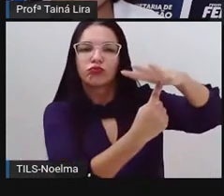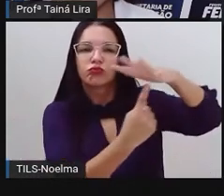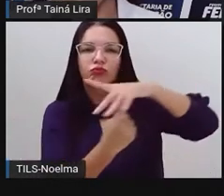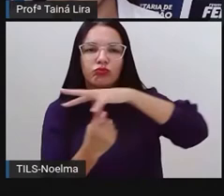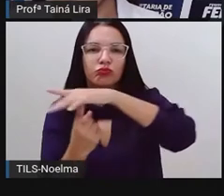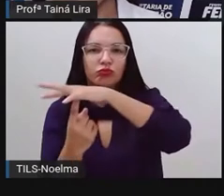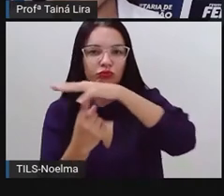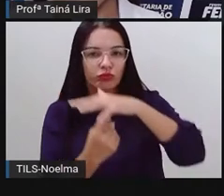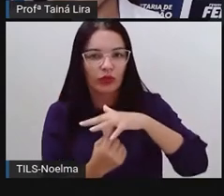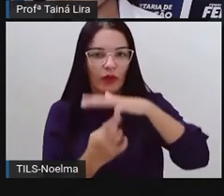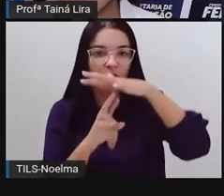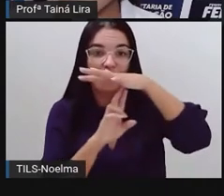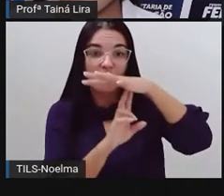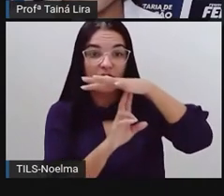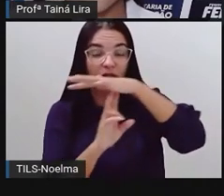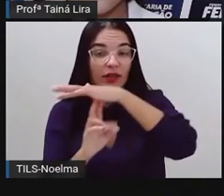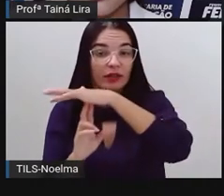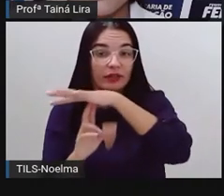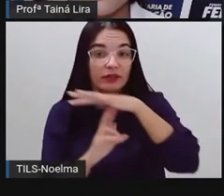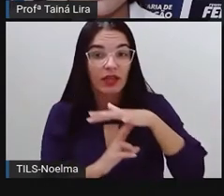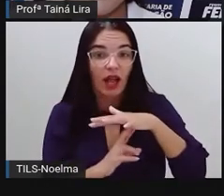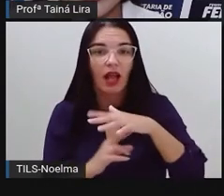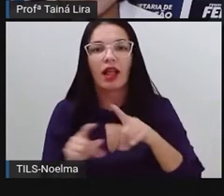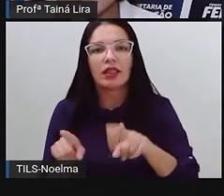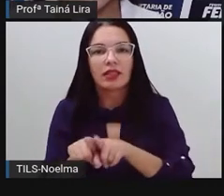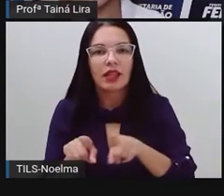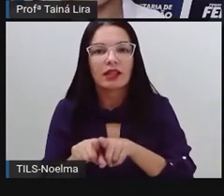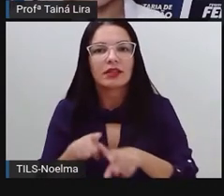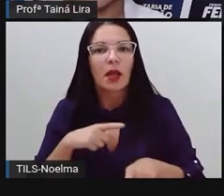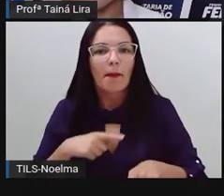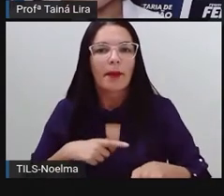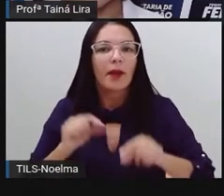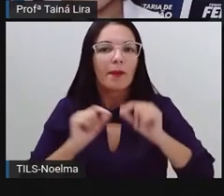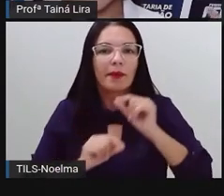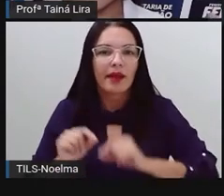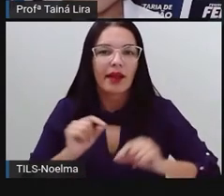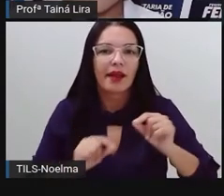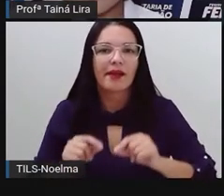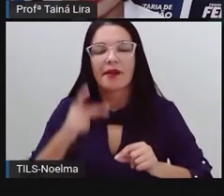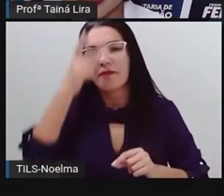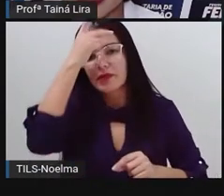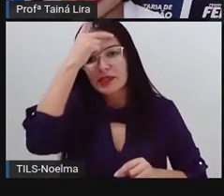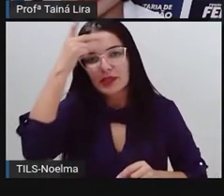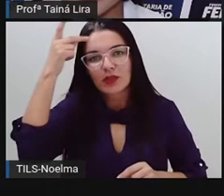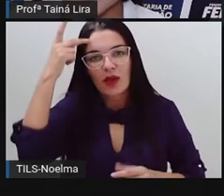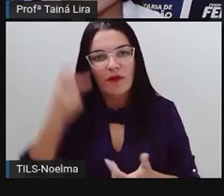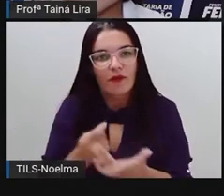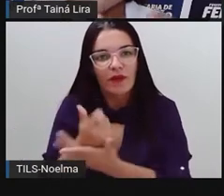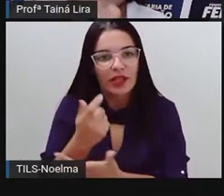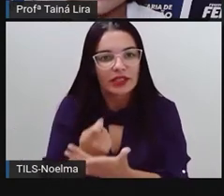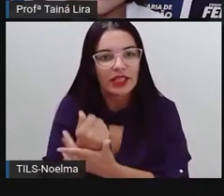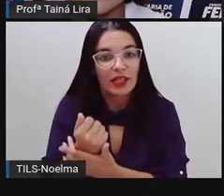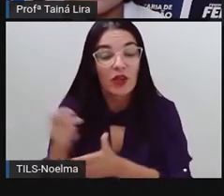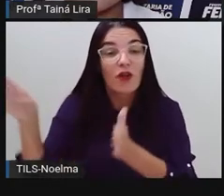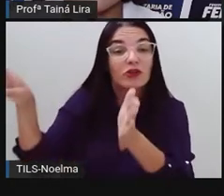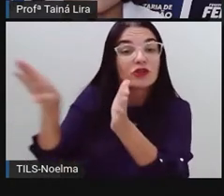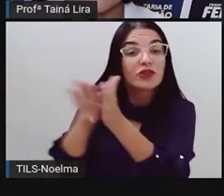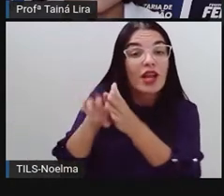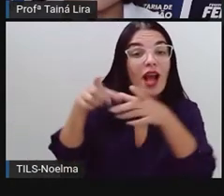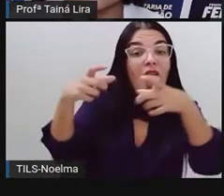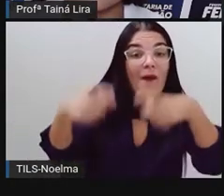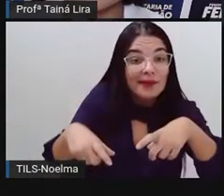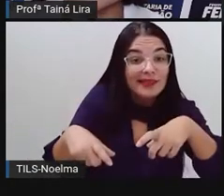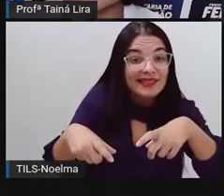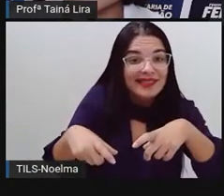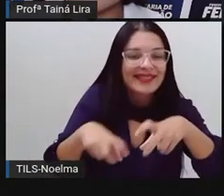toda matéria-prima utilizada nas indústrias também então vocês conseguiram perceber né que a